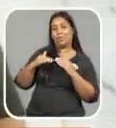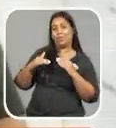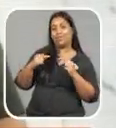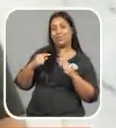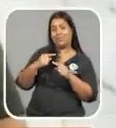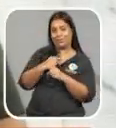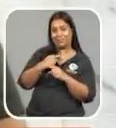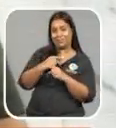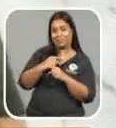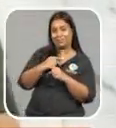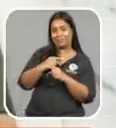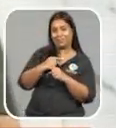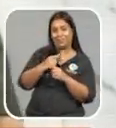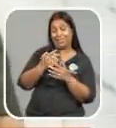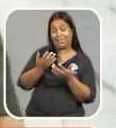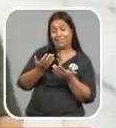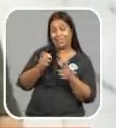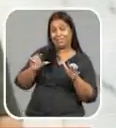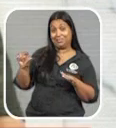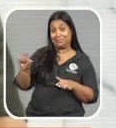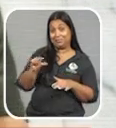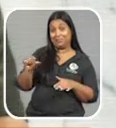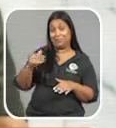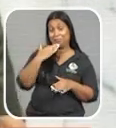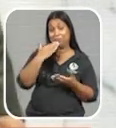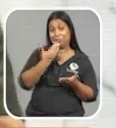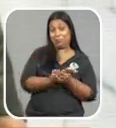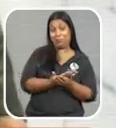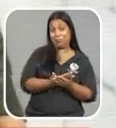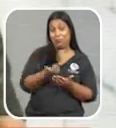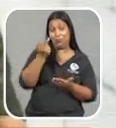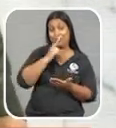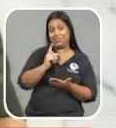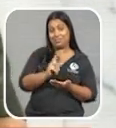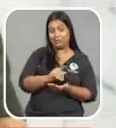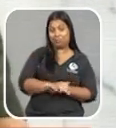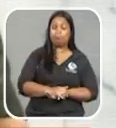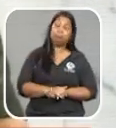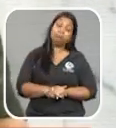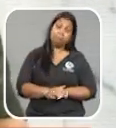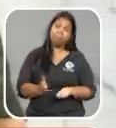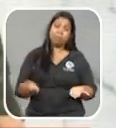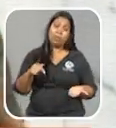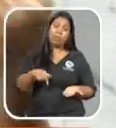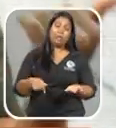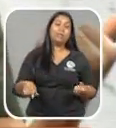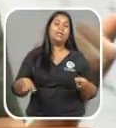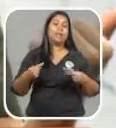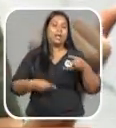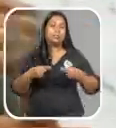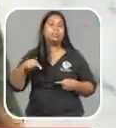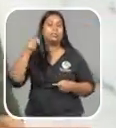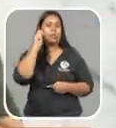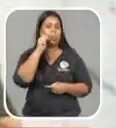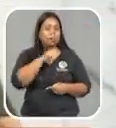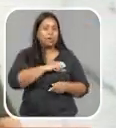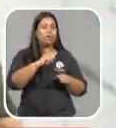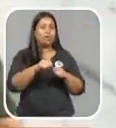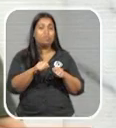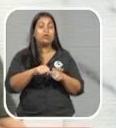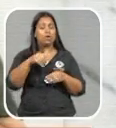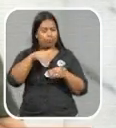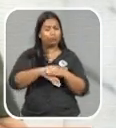não chegava a emenda. Então, aqui a discussão em Rio Preto foi feita. Eu votei a favor e fizemos um bom debate,